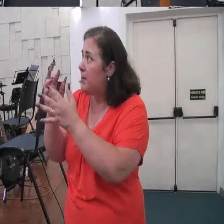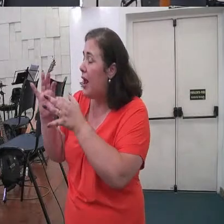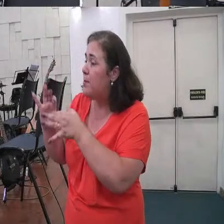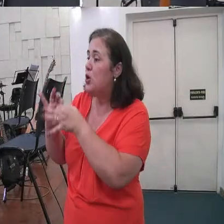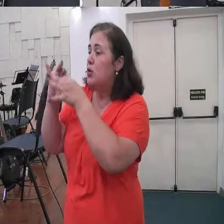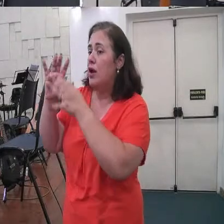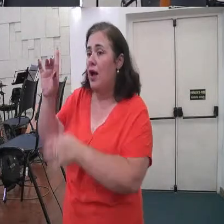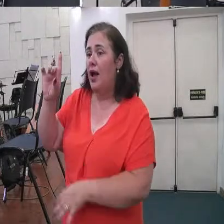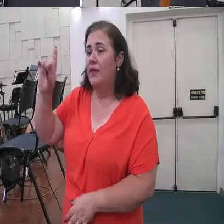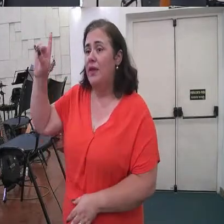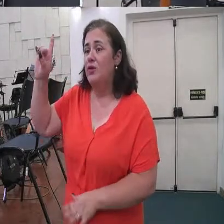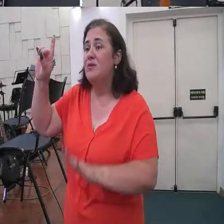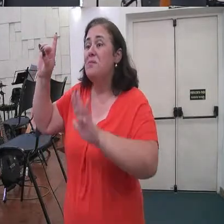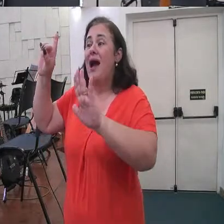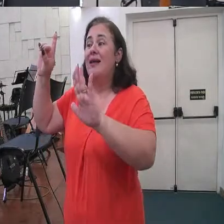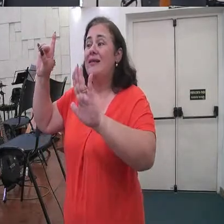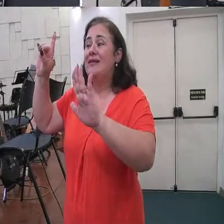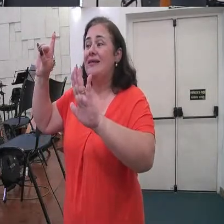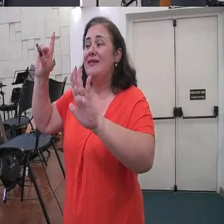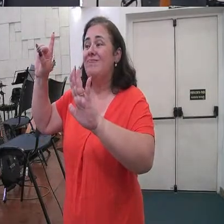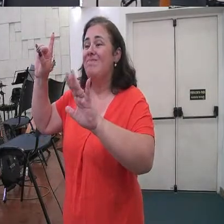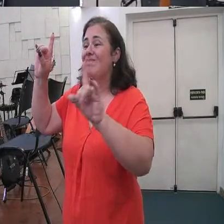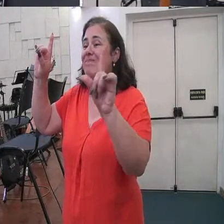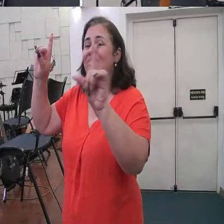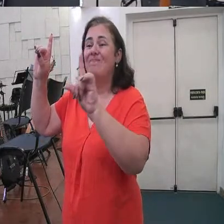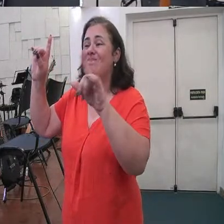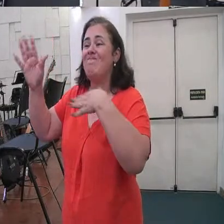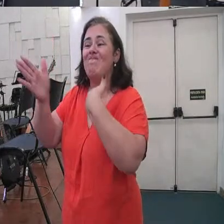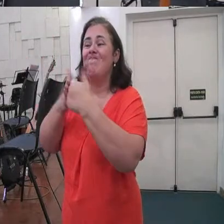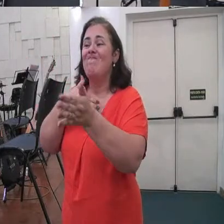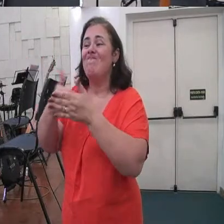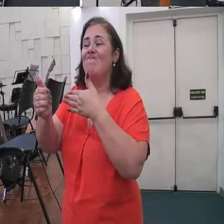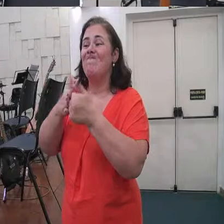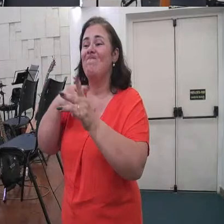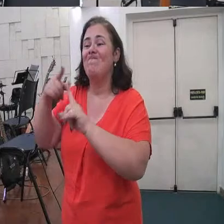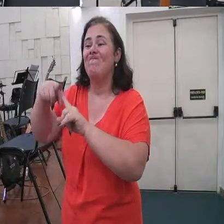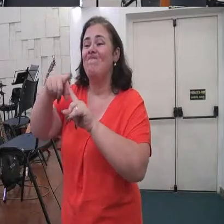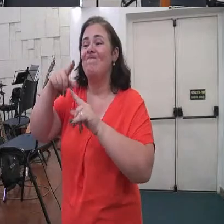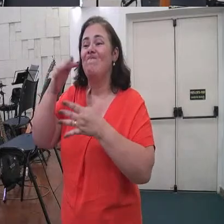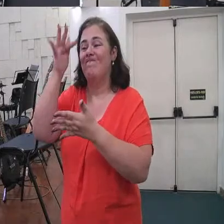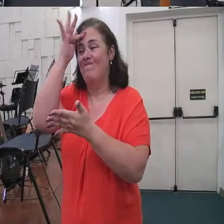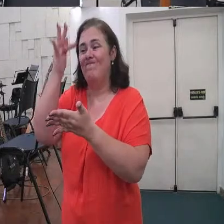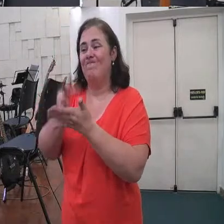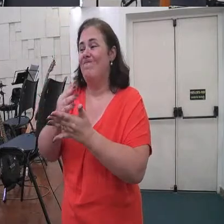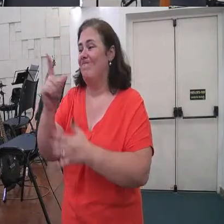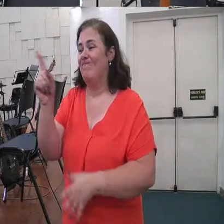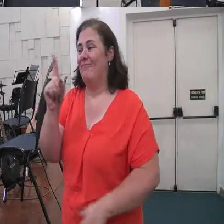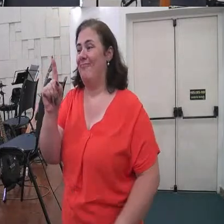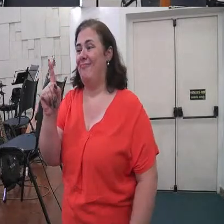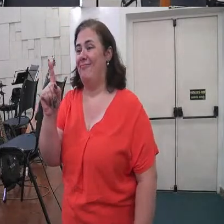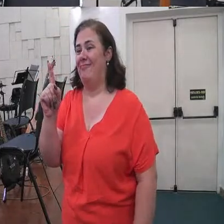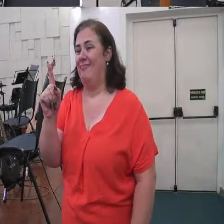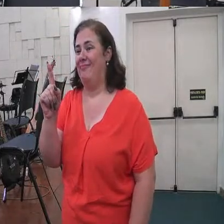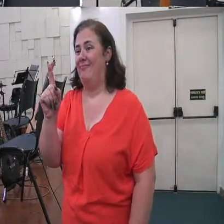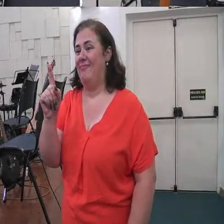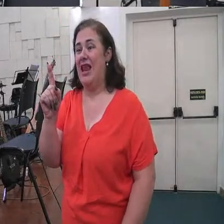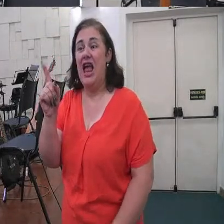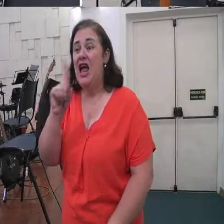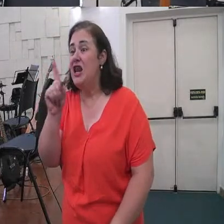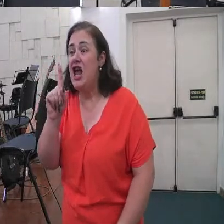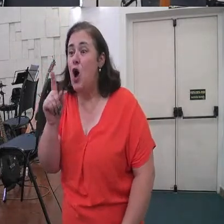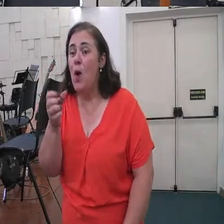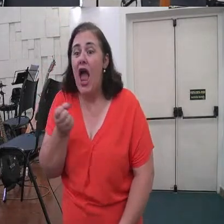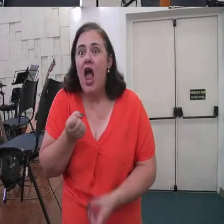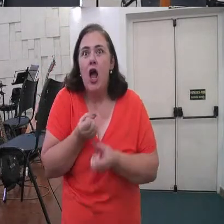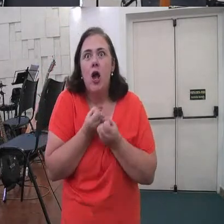ser qualquer tipo de fé. Eu quero que você entenda, pare de dizer, eu tenho muita fé. Não é a quantidade